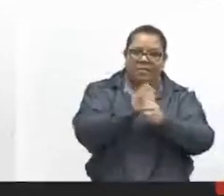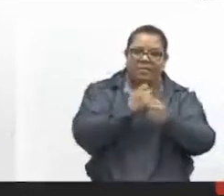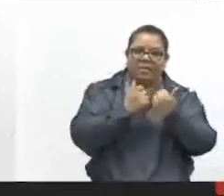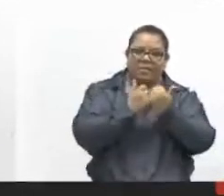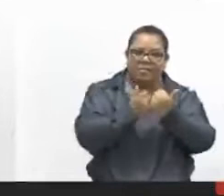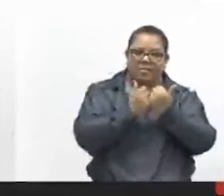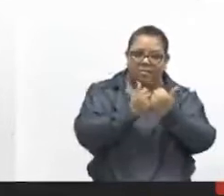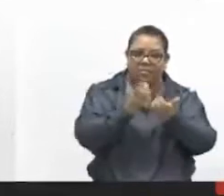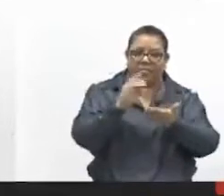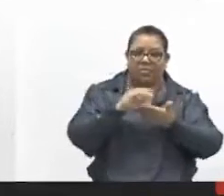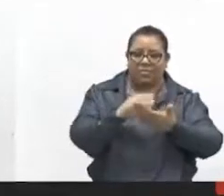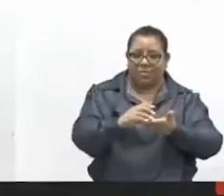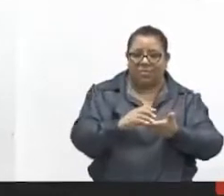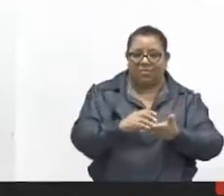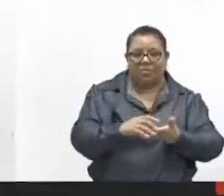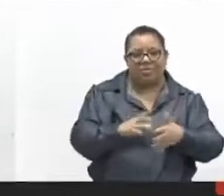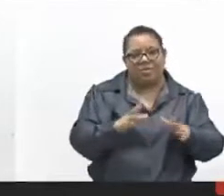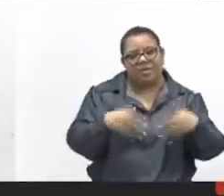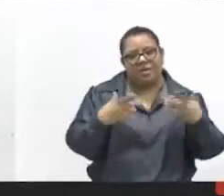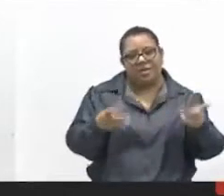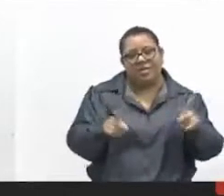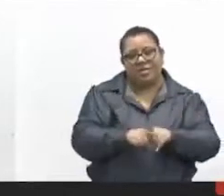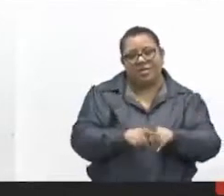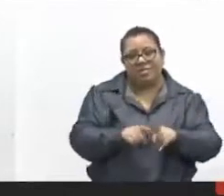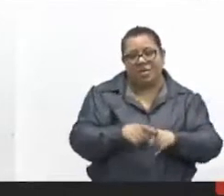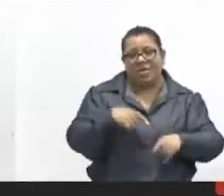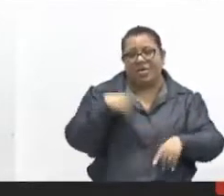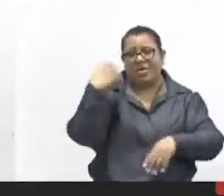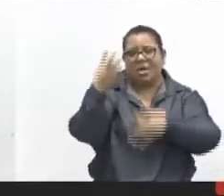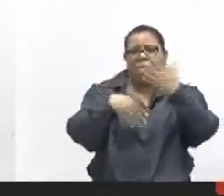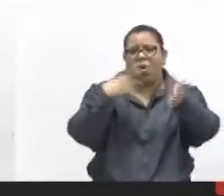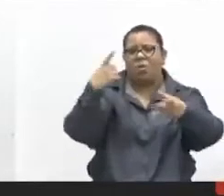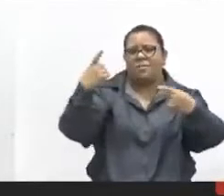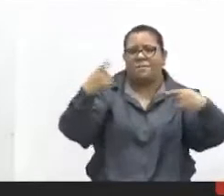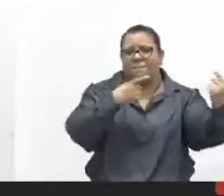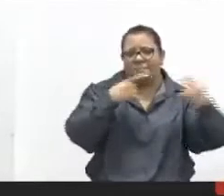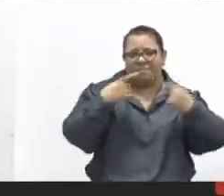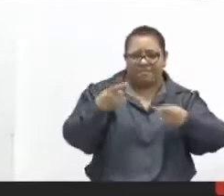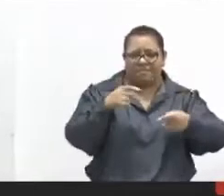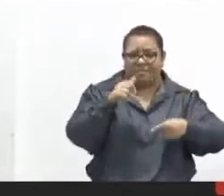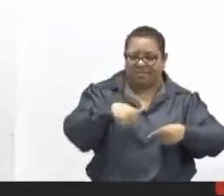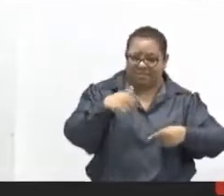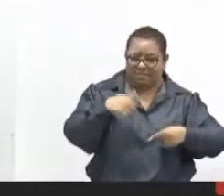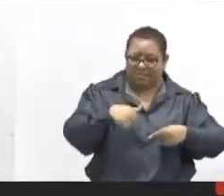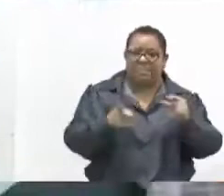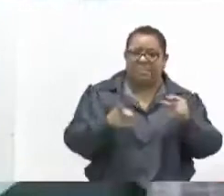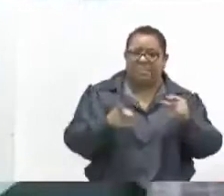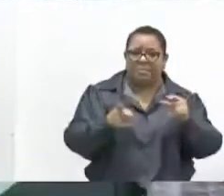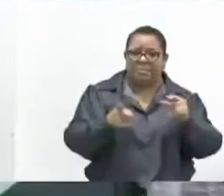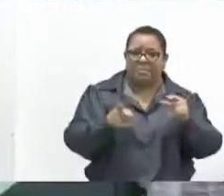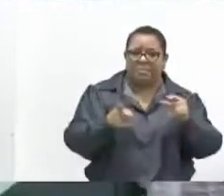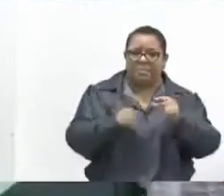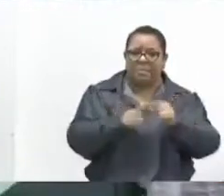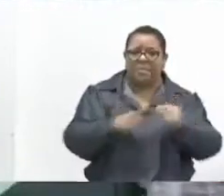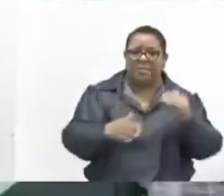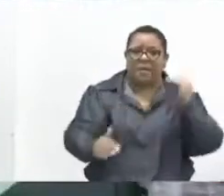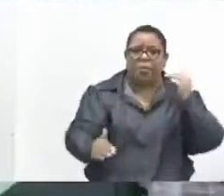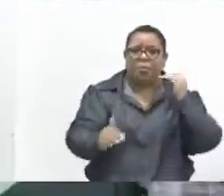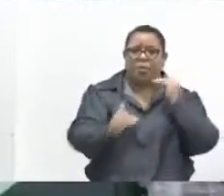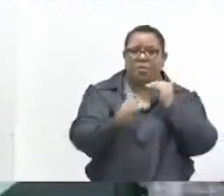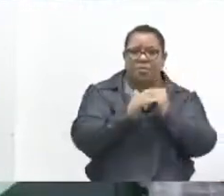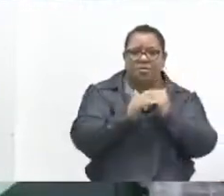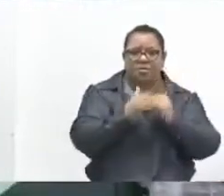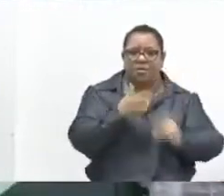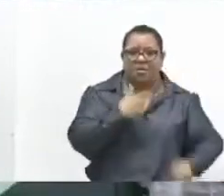e formas de apoio. E aí, inclusive, a gente vai fazer um debate muito forte, até na Câmara Setorial Temática, da palavra igualdade, né? Eu sou